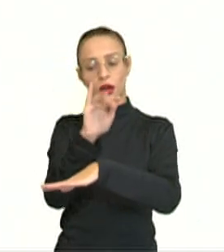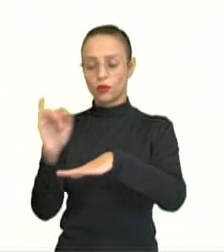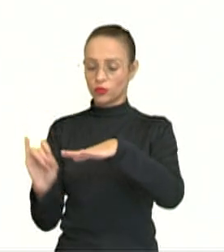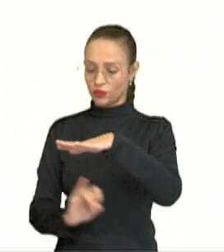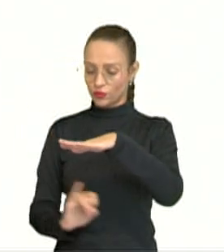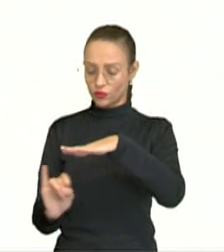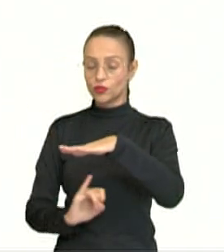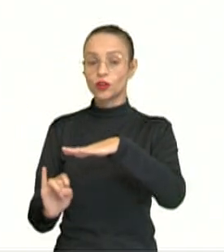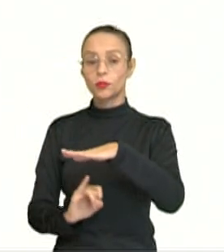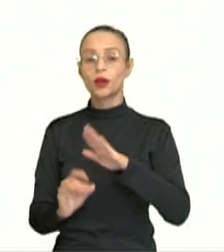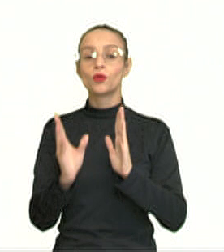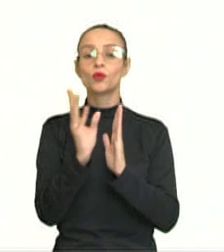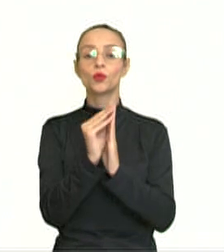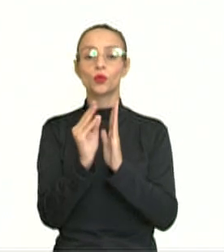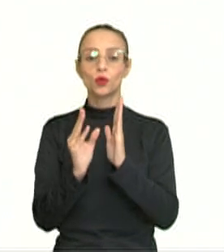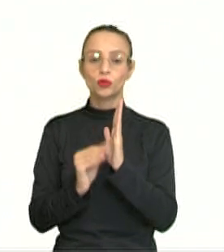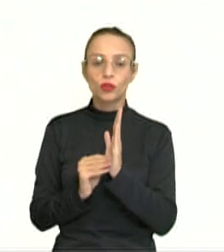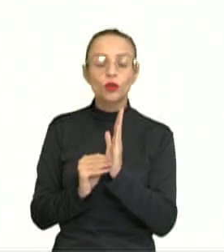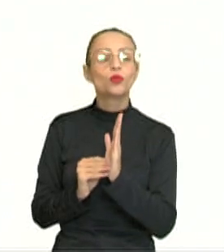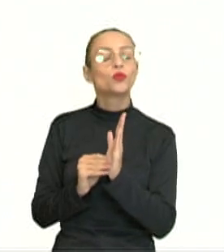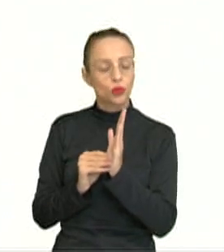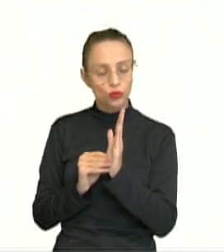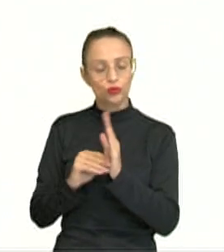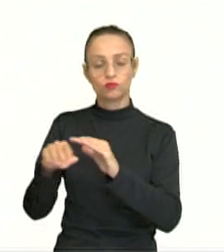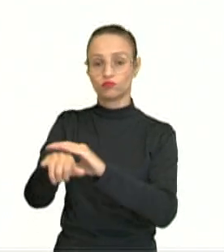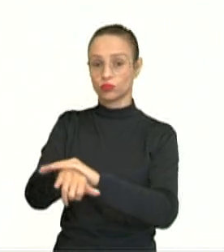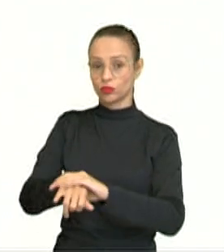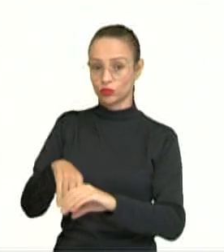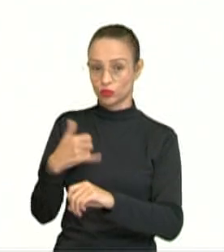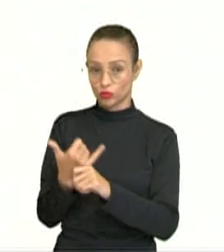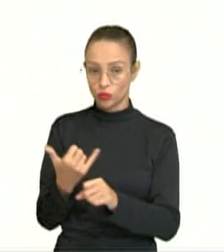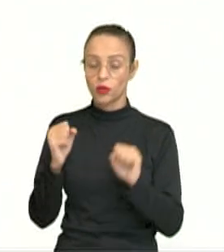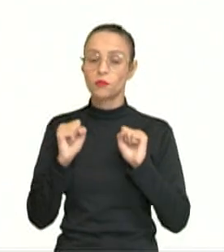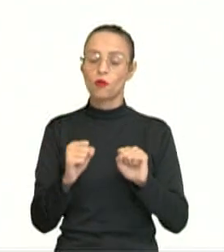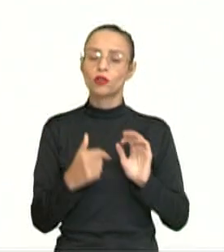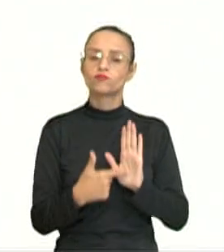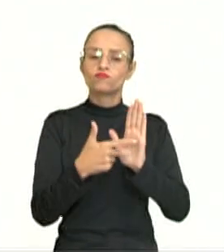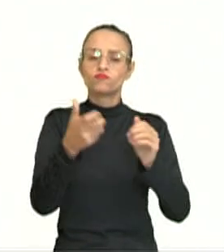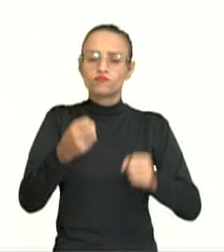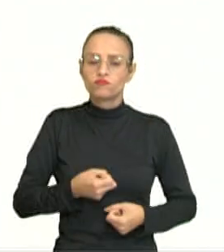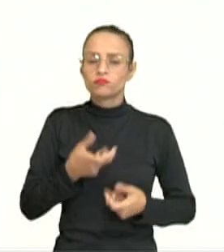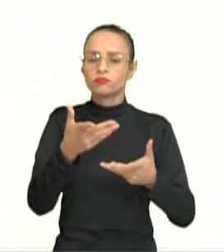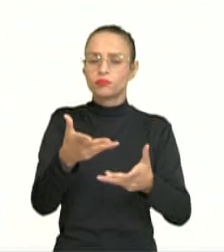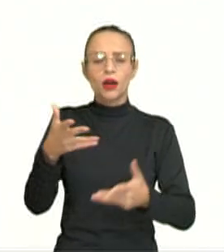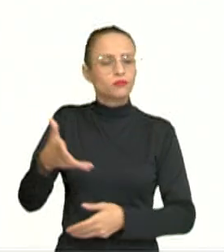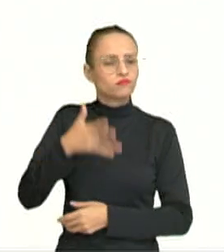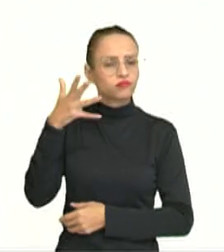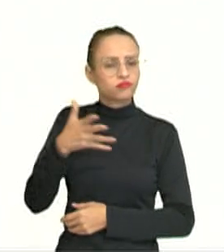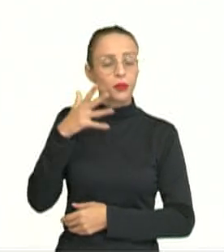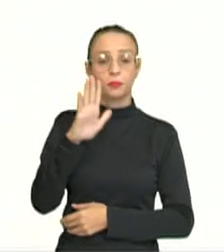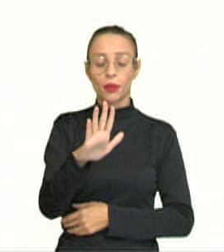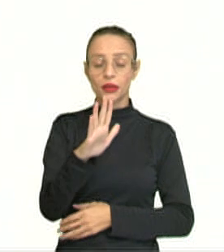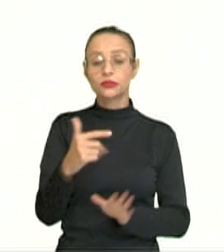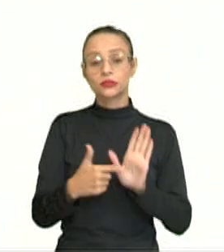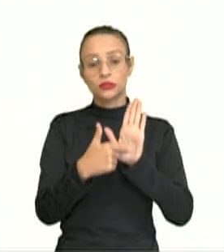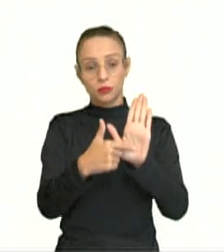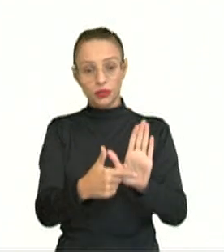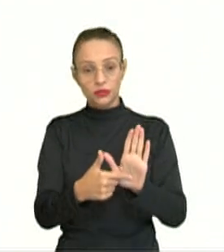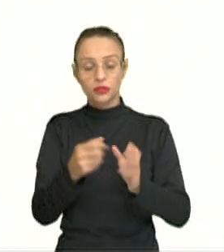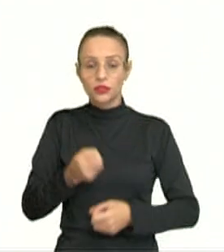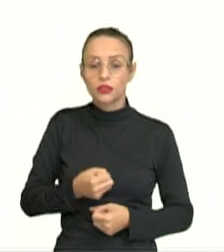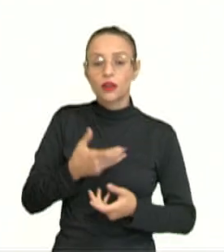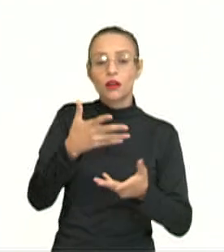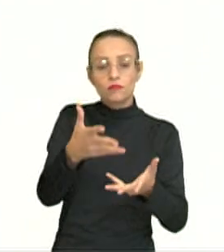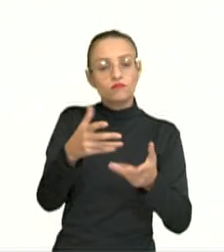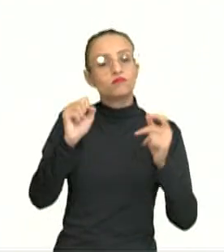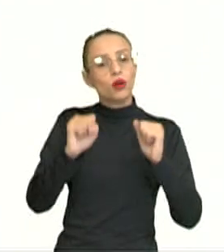informal, conteúdo para um canal do YouTube, pode ser uma exposição oral. Mas uma apresentação oral também pode ser